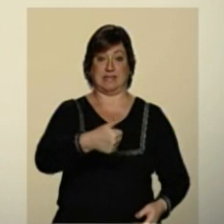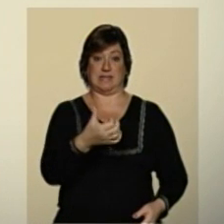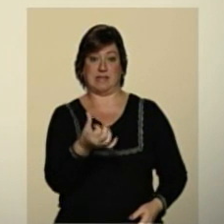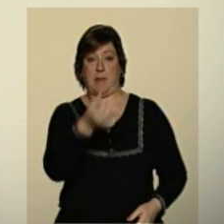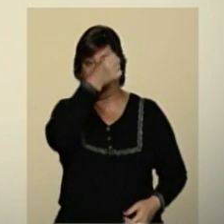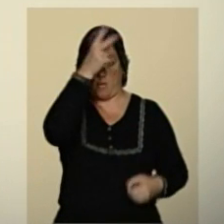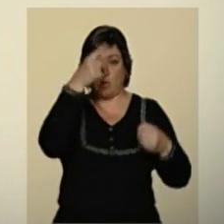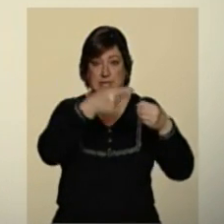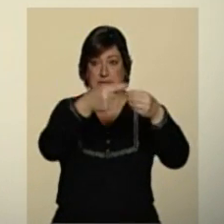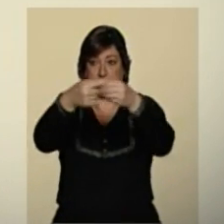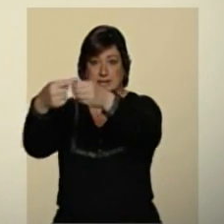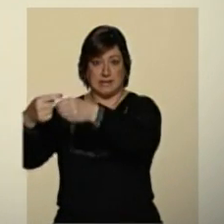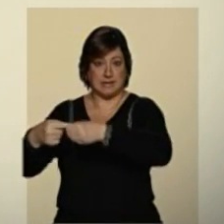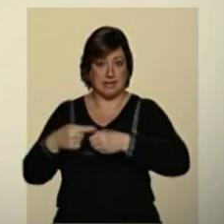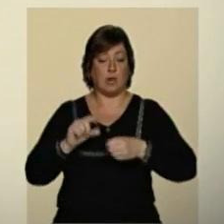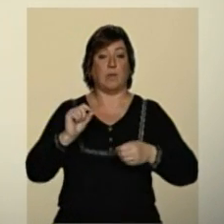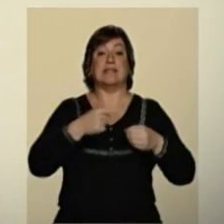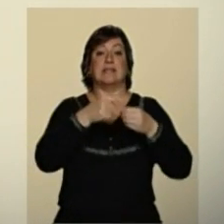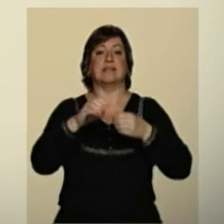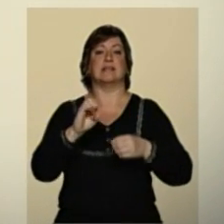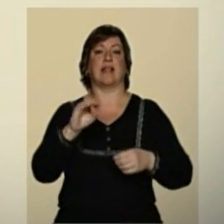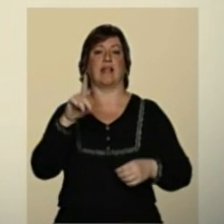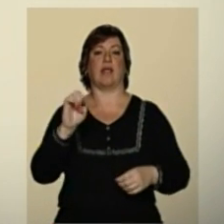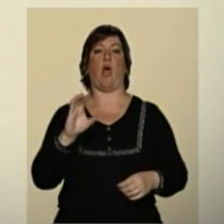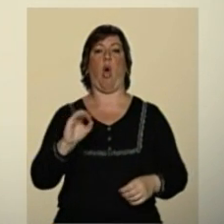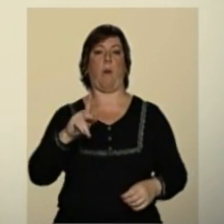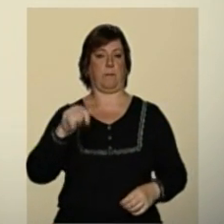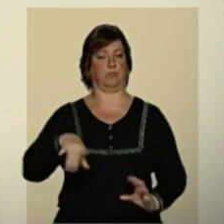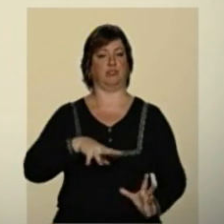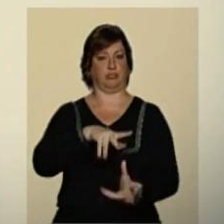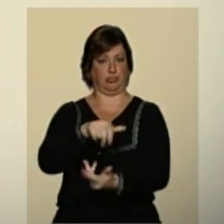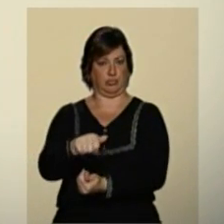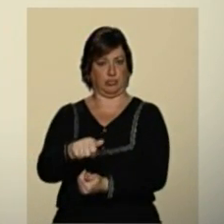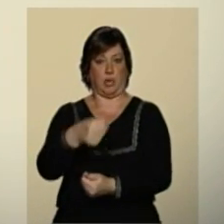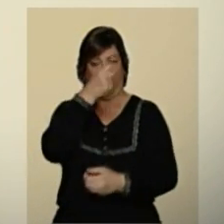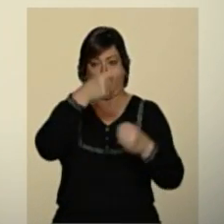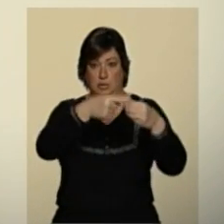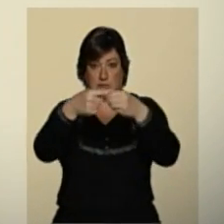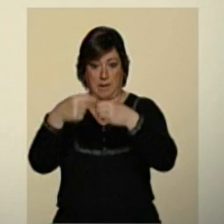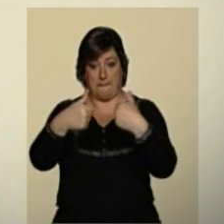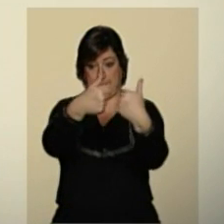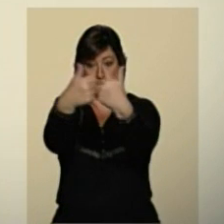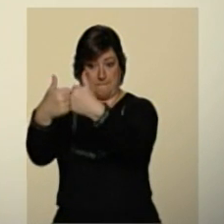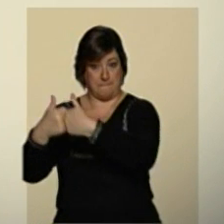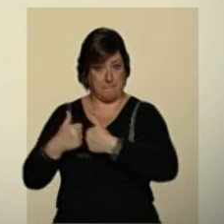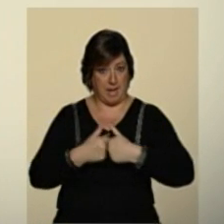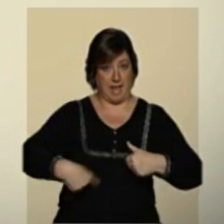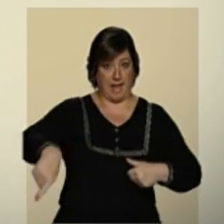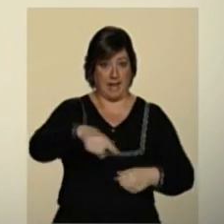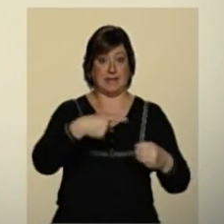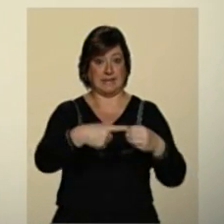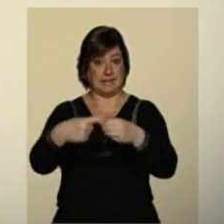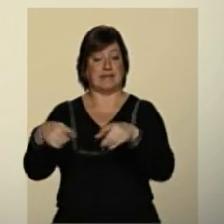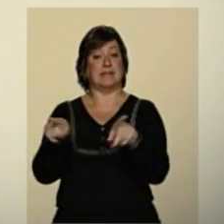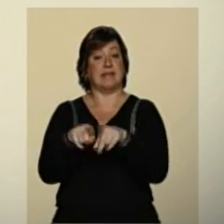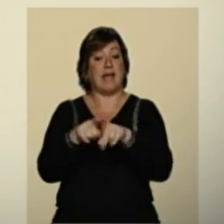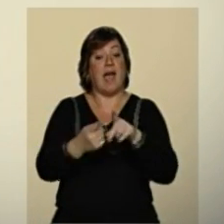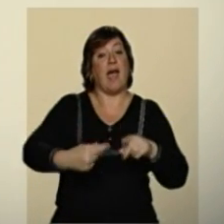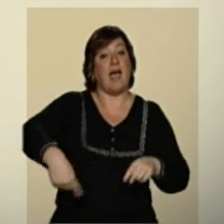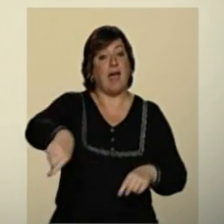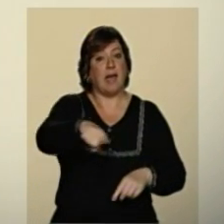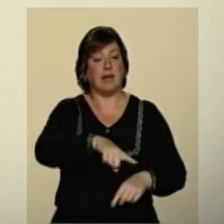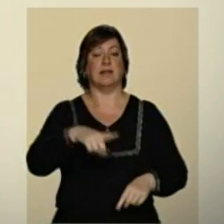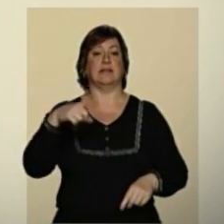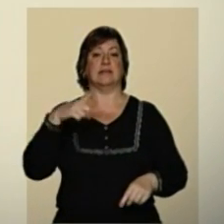municípios que serão as cidad sedes da copa do mundo os municípios do Entorno destas cidades e aqueles que são